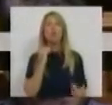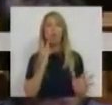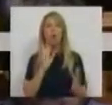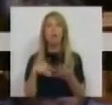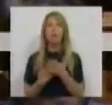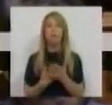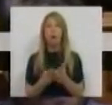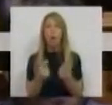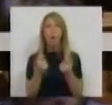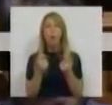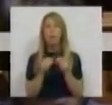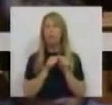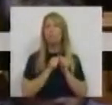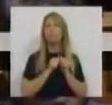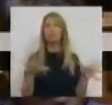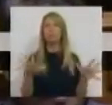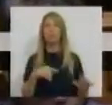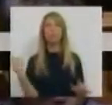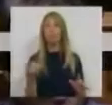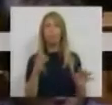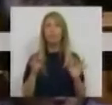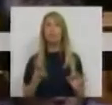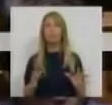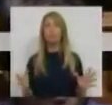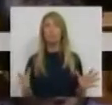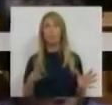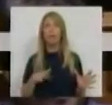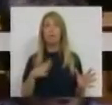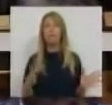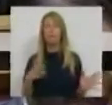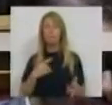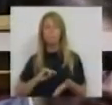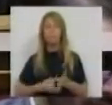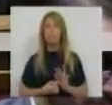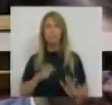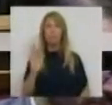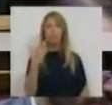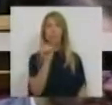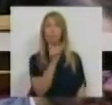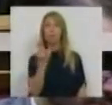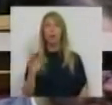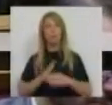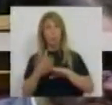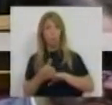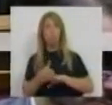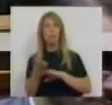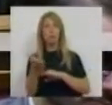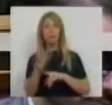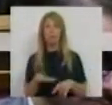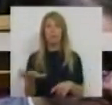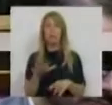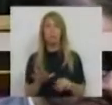e todos nós. Mas é também necessário que das primeiras palavras numa intervenção neste